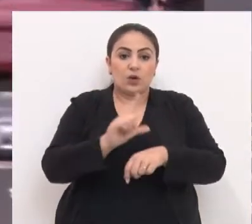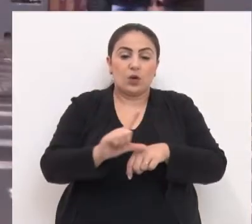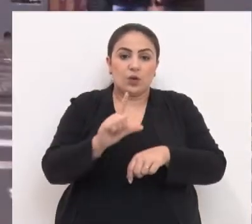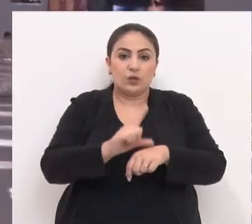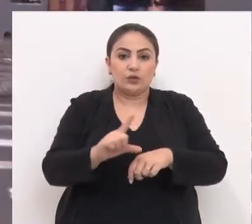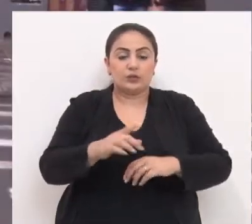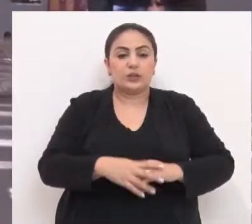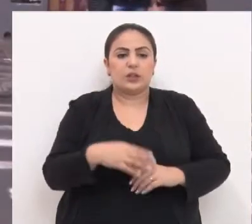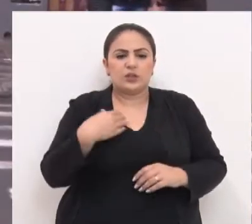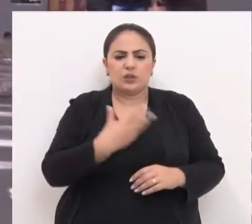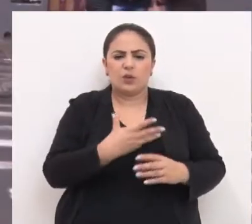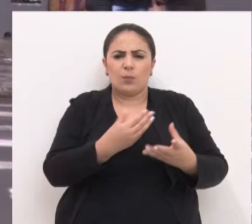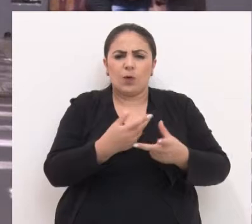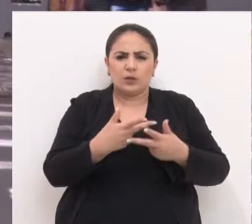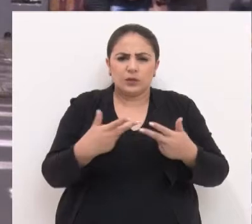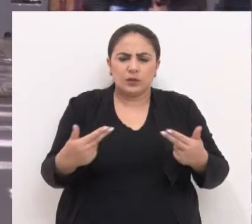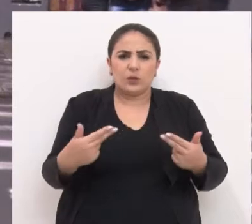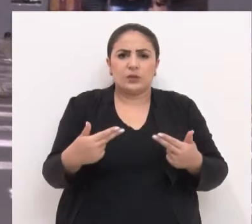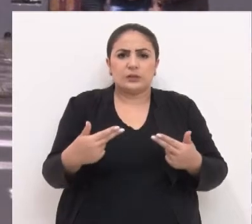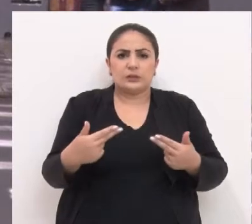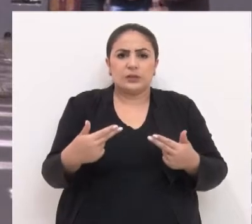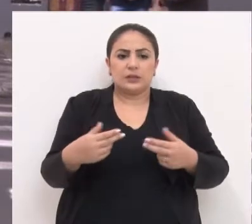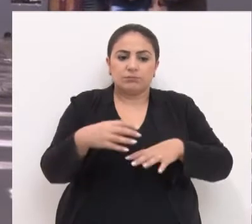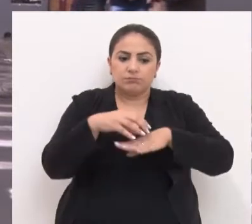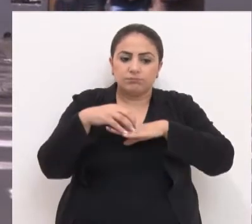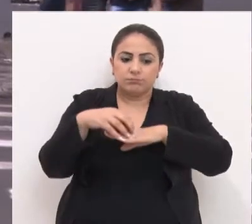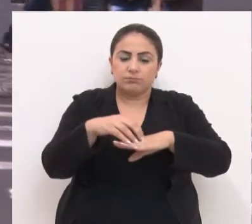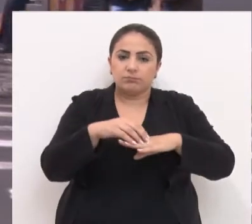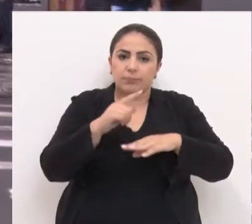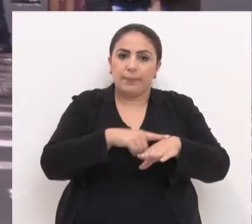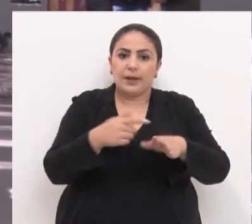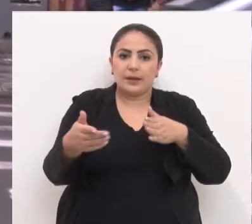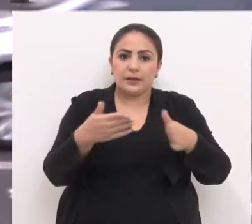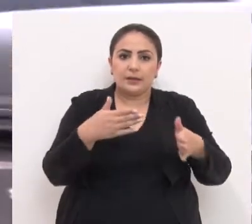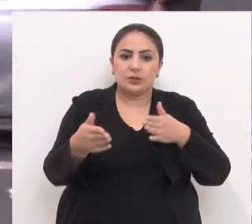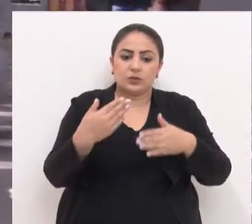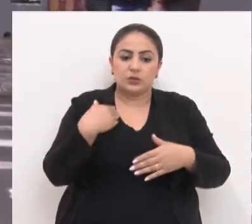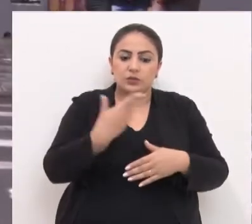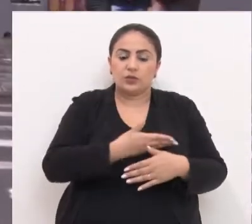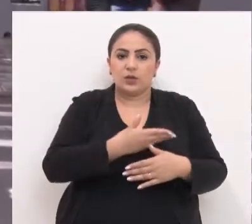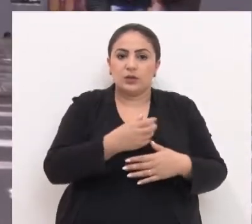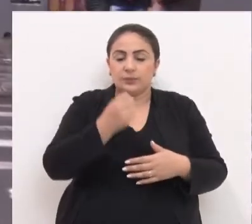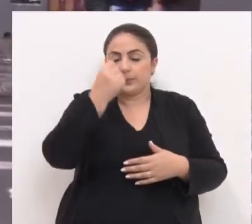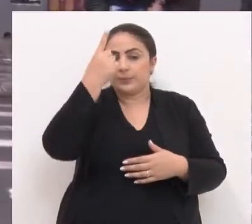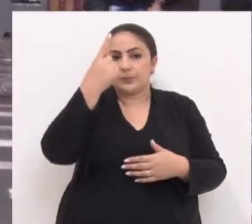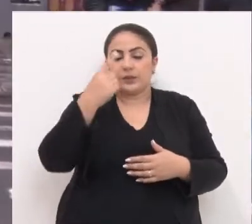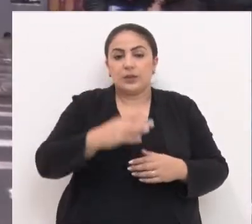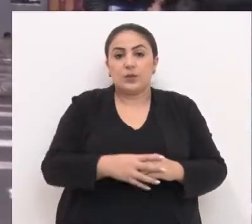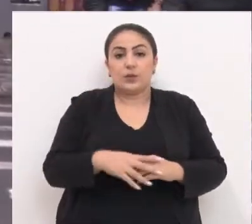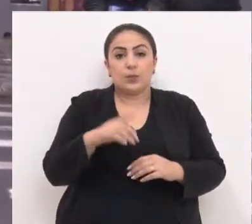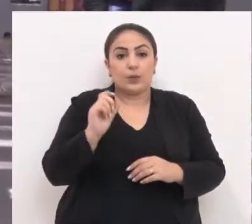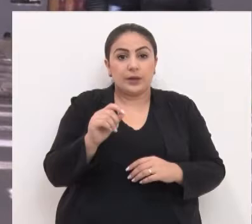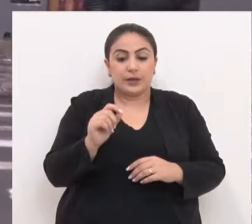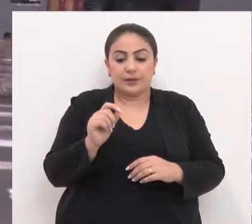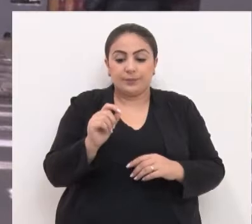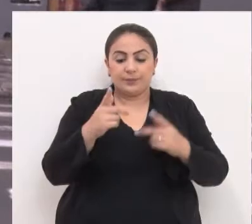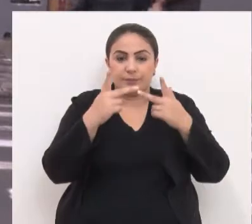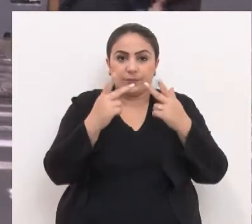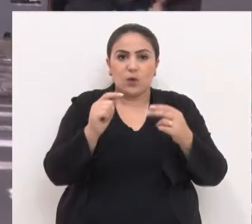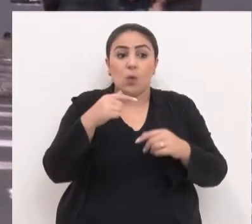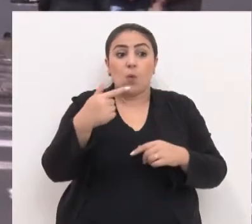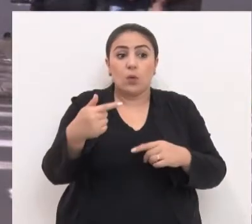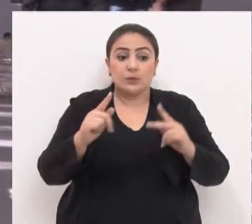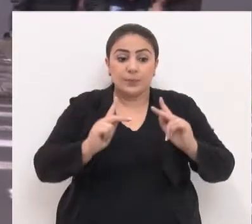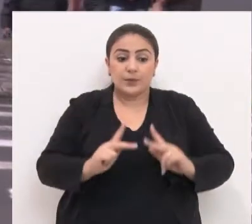Enfim, nós damos um banho de turismo em Passo Fundo na época porque nós inventamos, assim